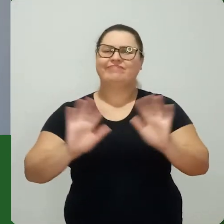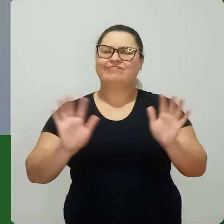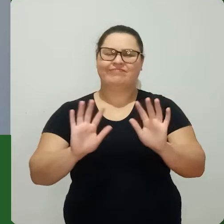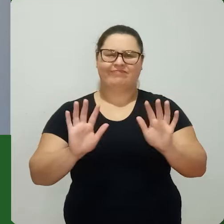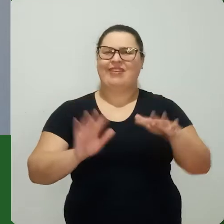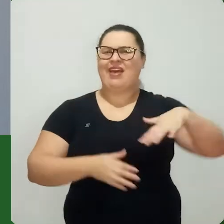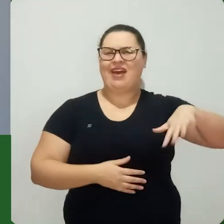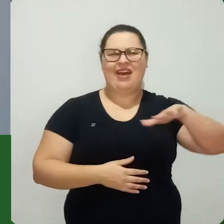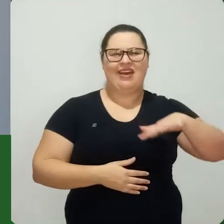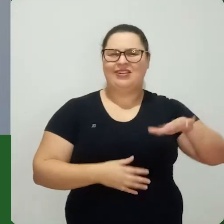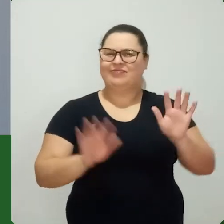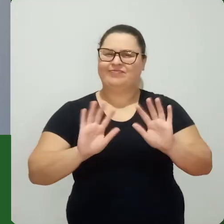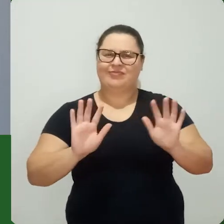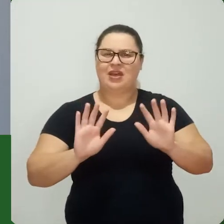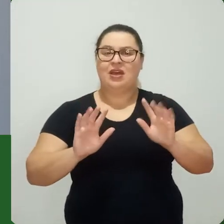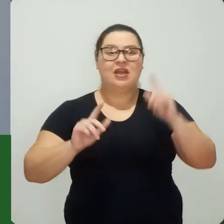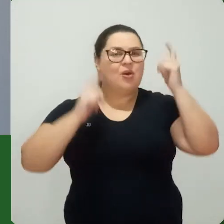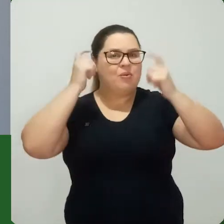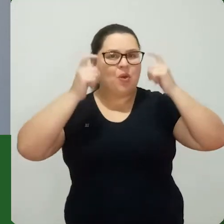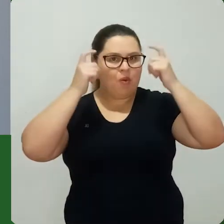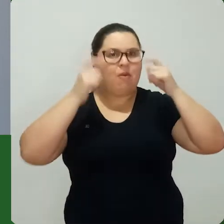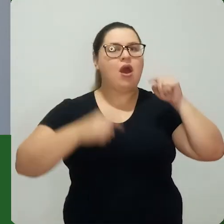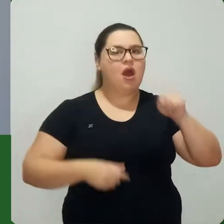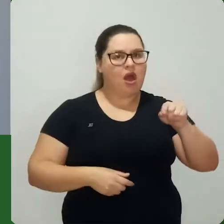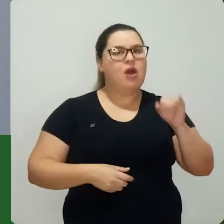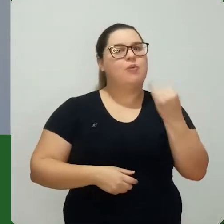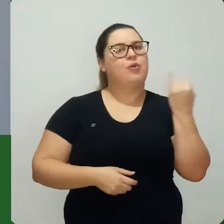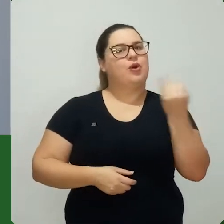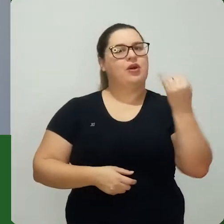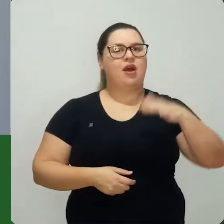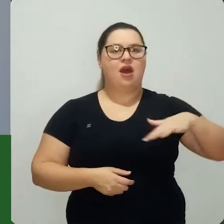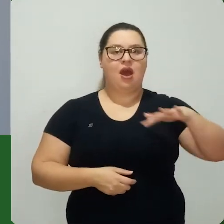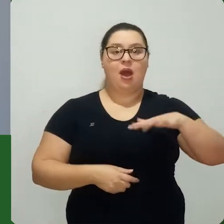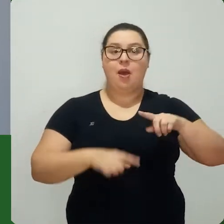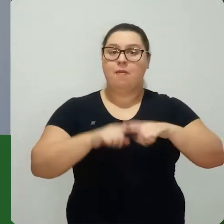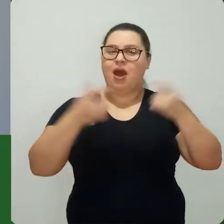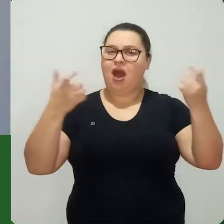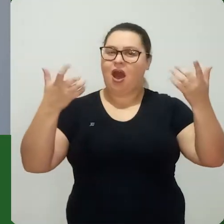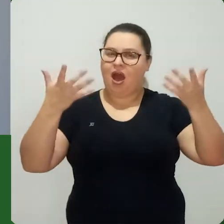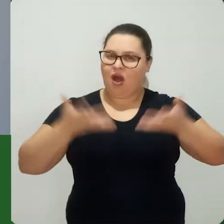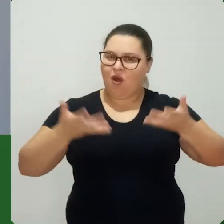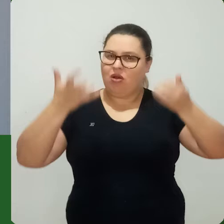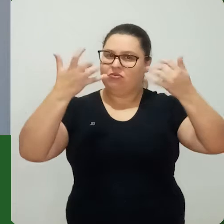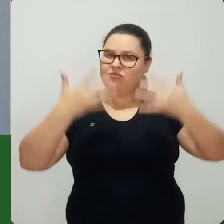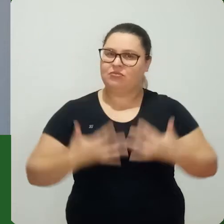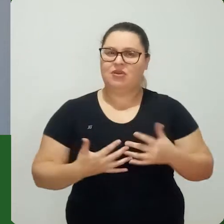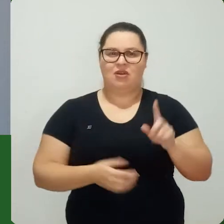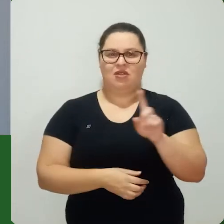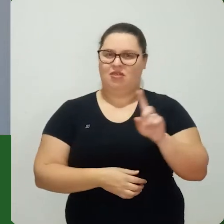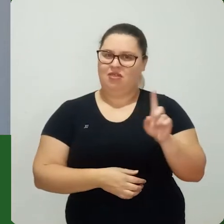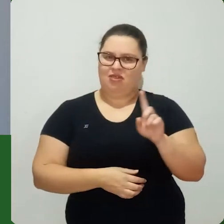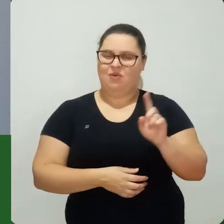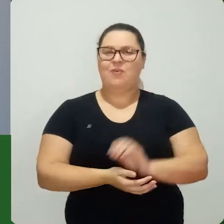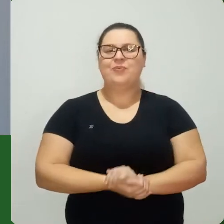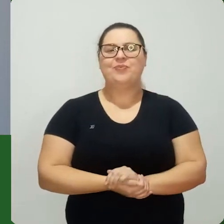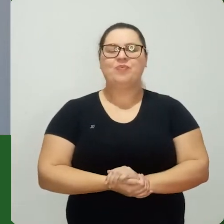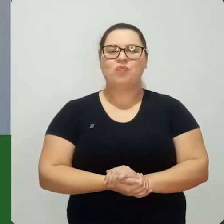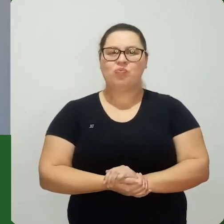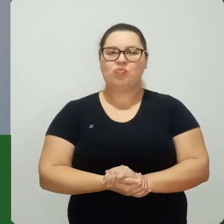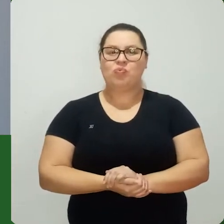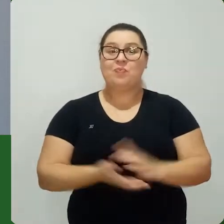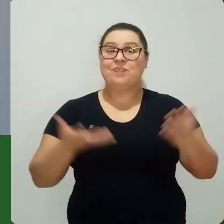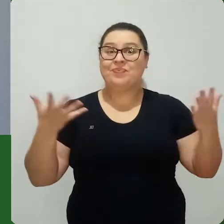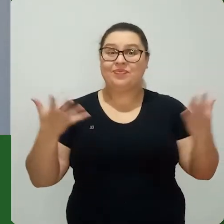ser explorada da maneira como vocês viram lá atrás na escola. A gente vai usar isso de forma bastante prática. E como é que acontece